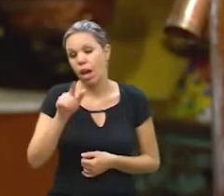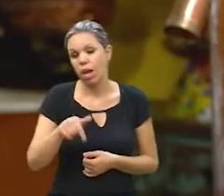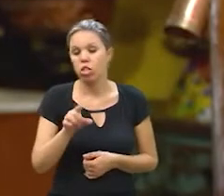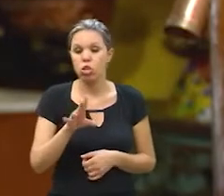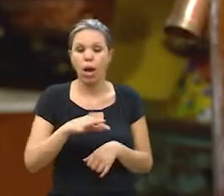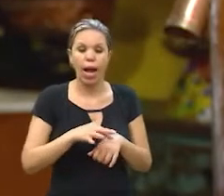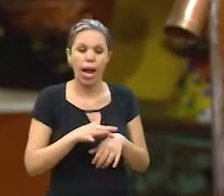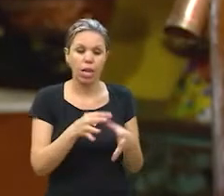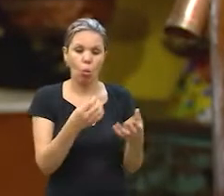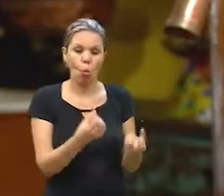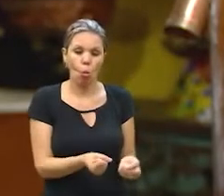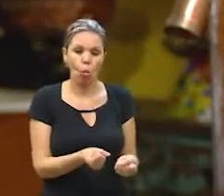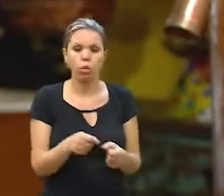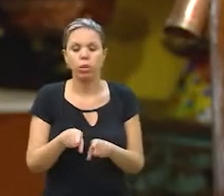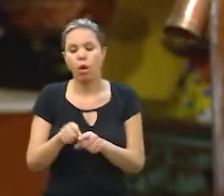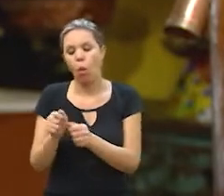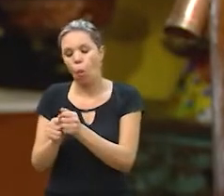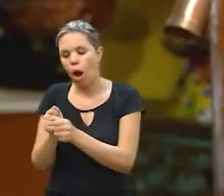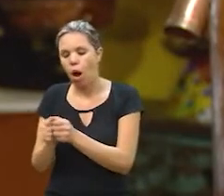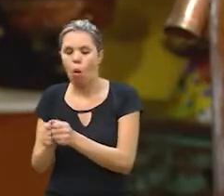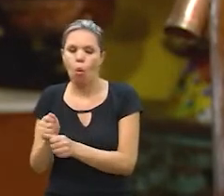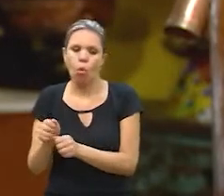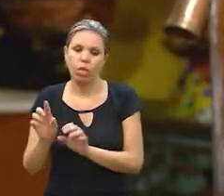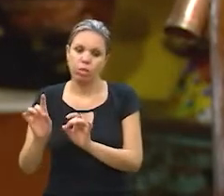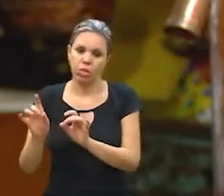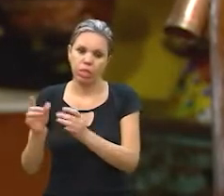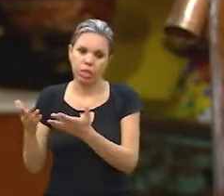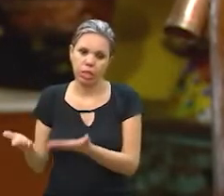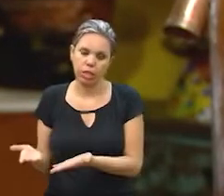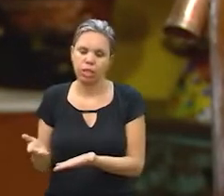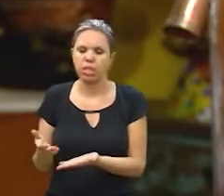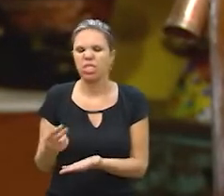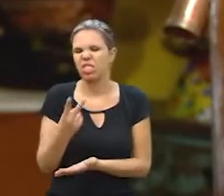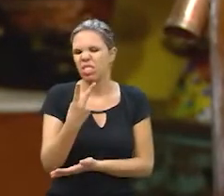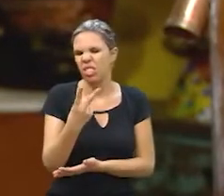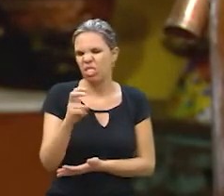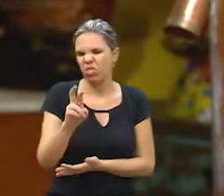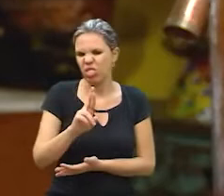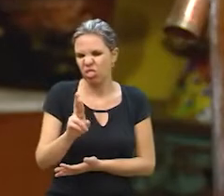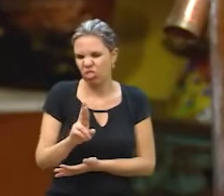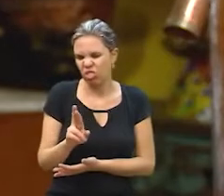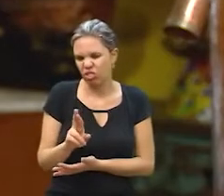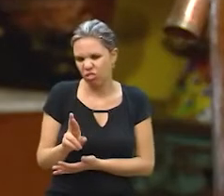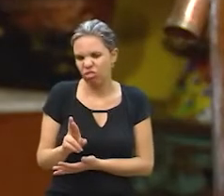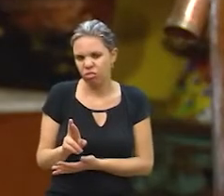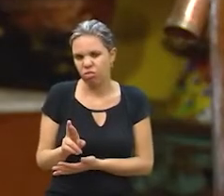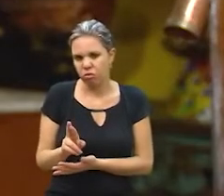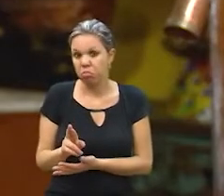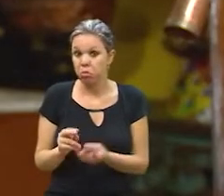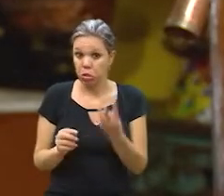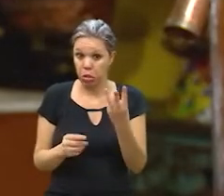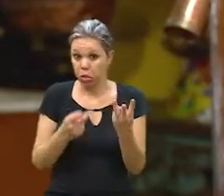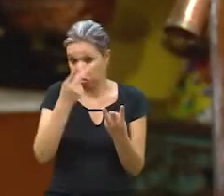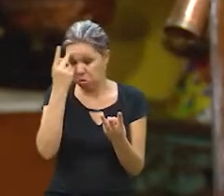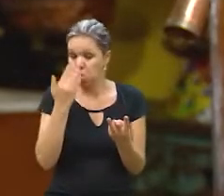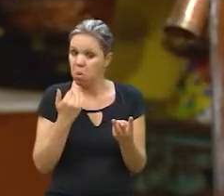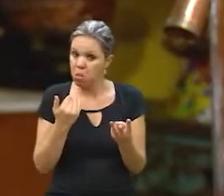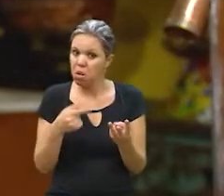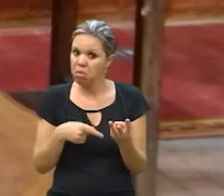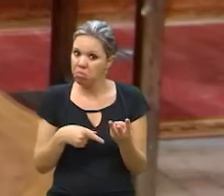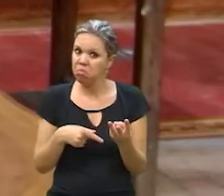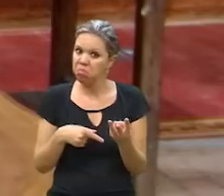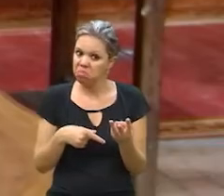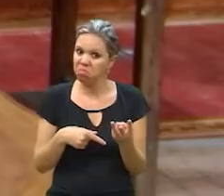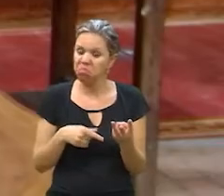receita é a carne seca e o arroz arbóreo, né? Vamos colocar aí uns R$25. Uns R$25? Para 3 pessoas comerem. Para 3